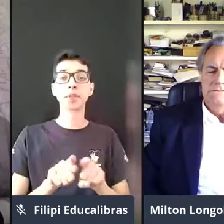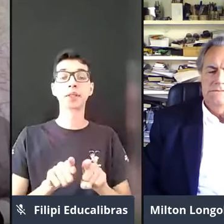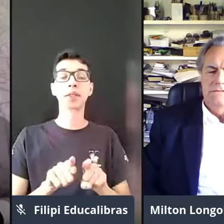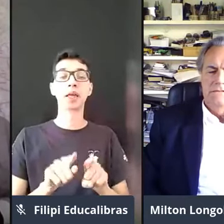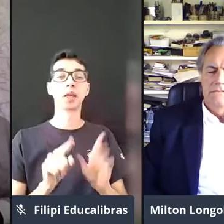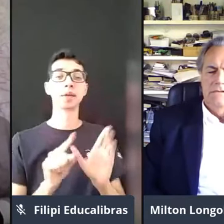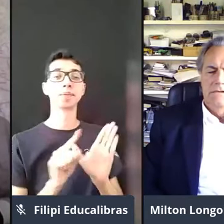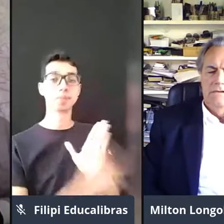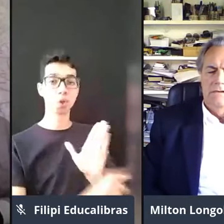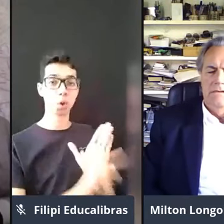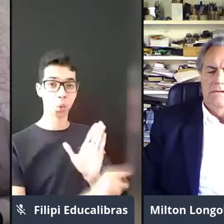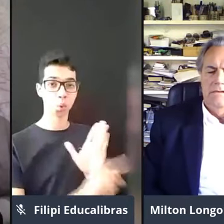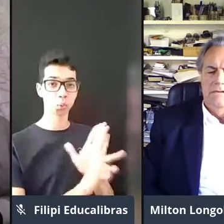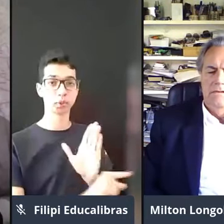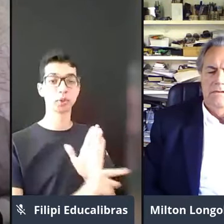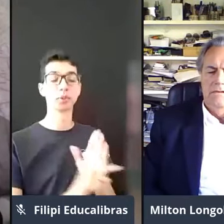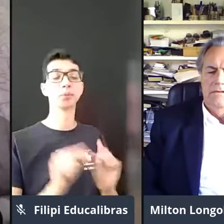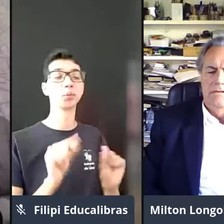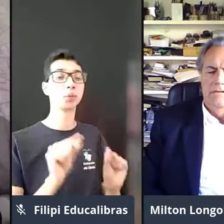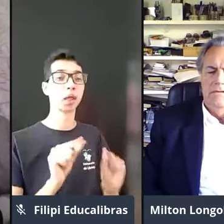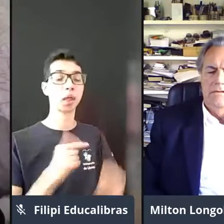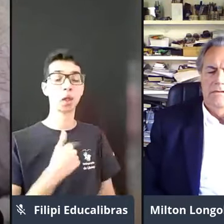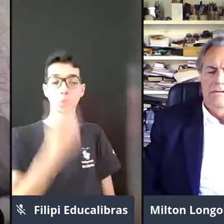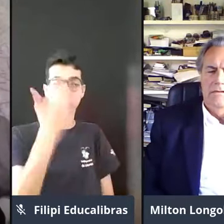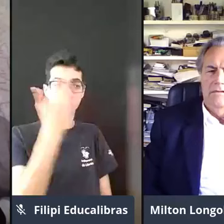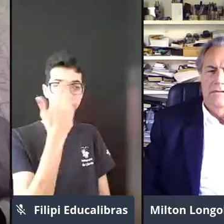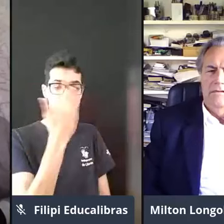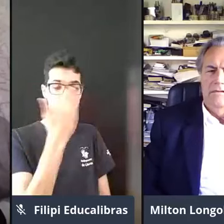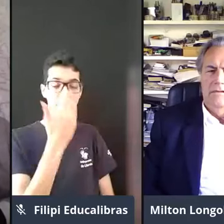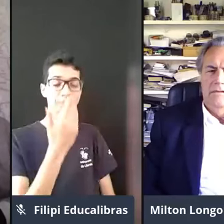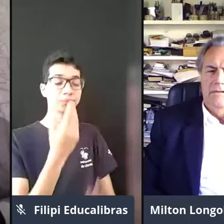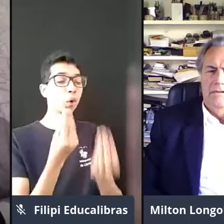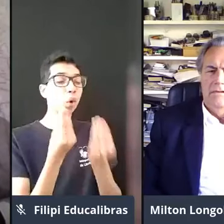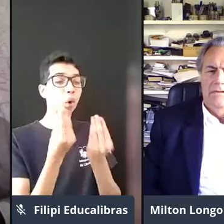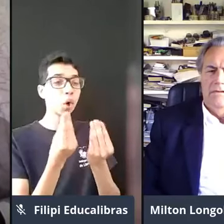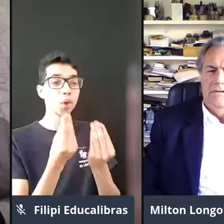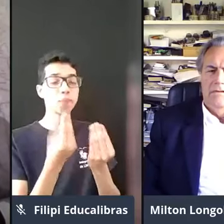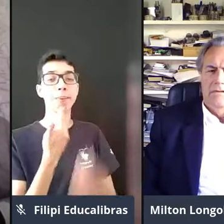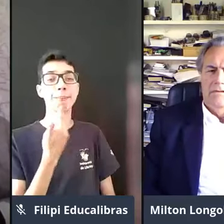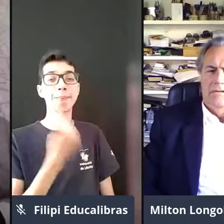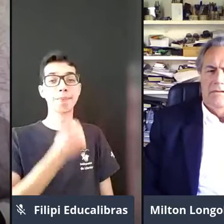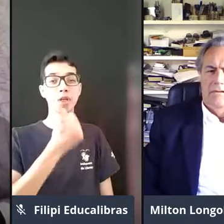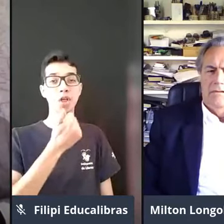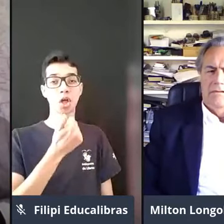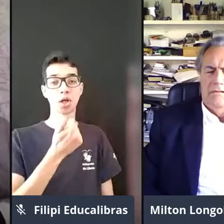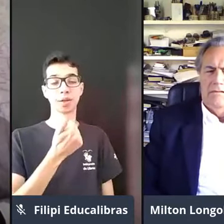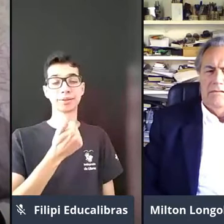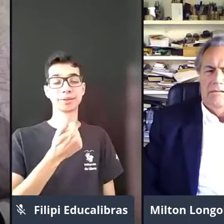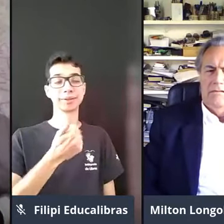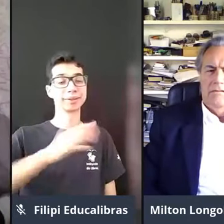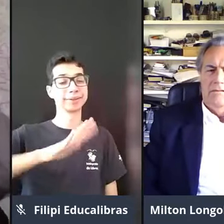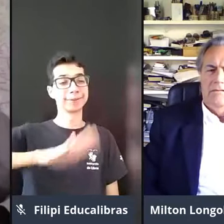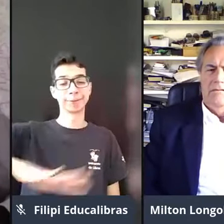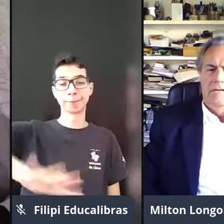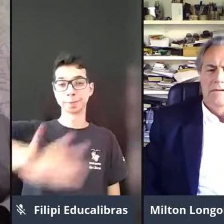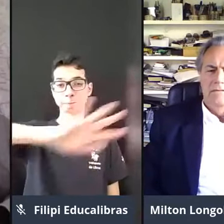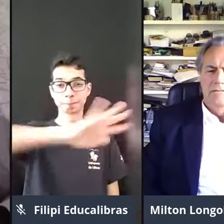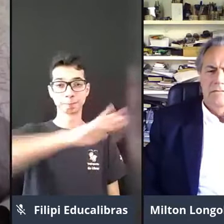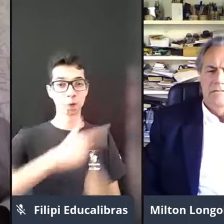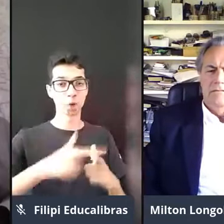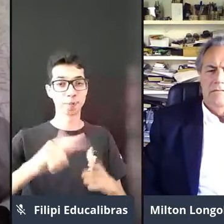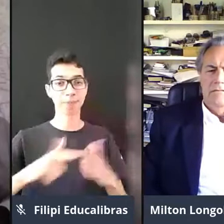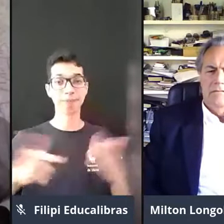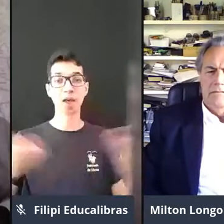que eu não vejo, né, para melhorar esse cenário é um movimento